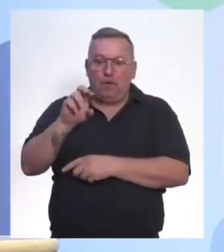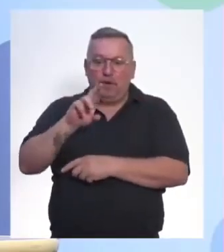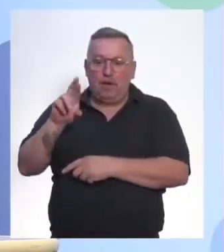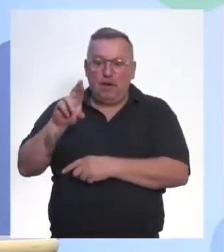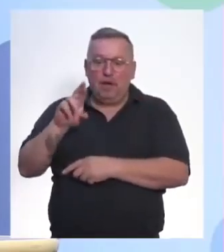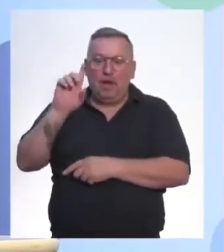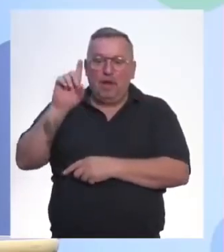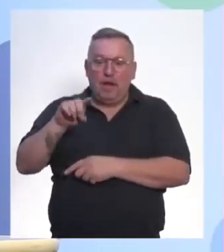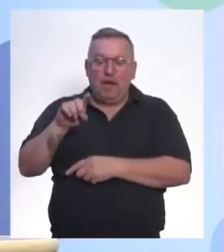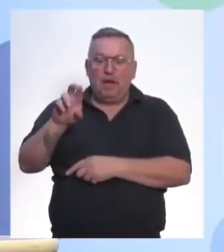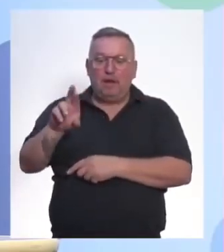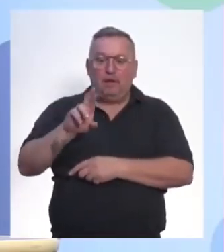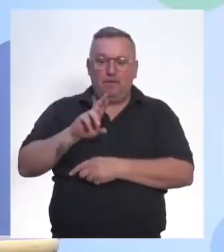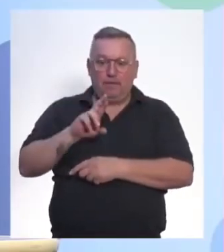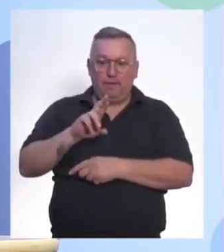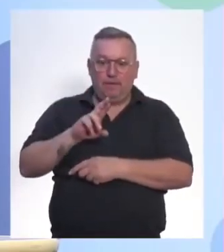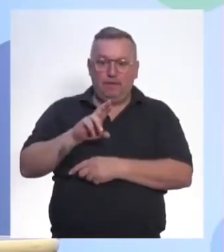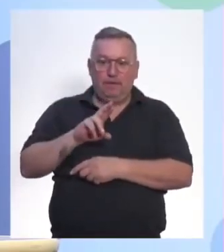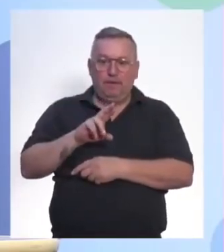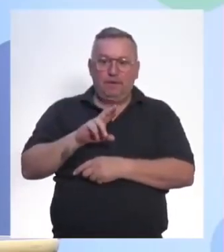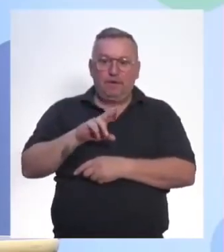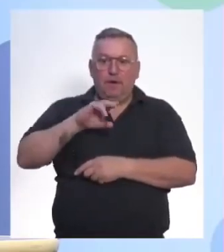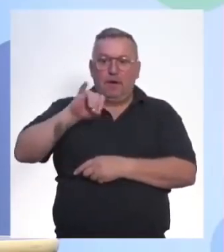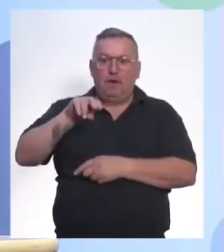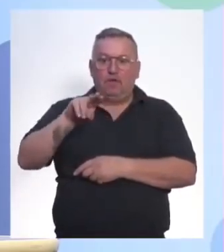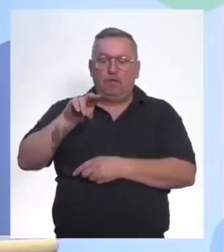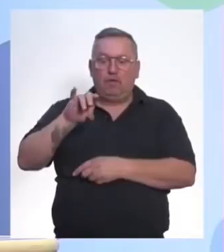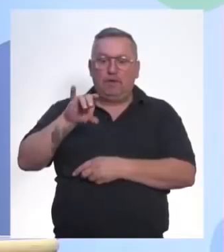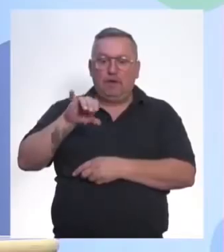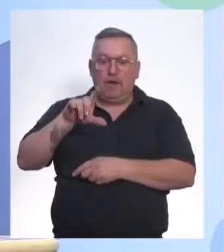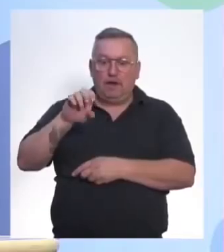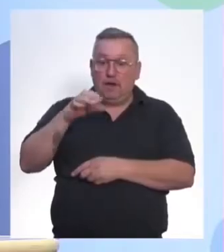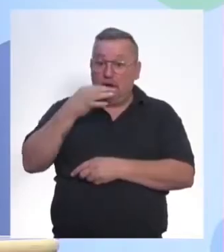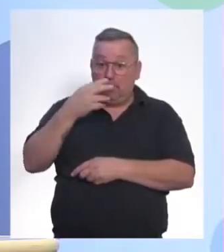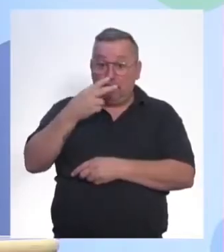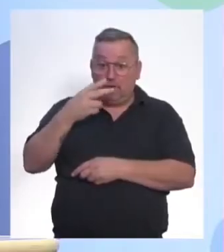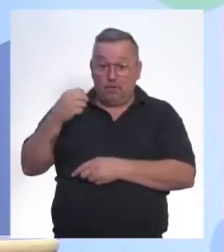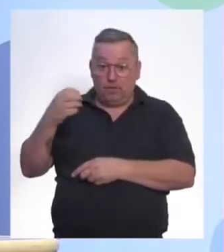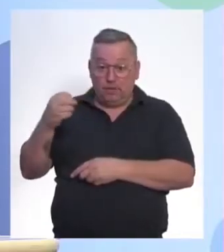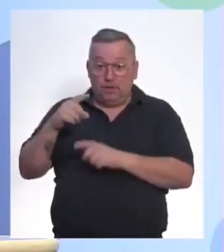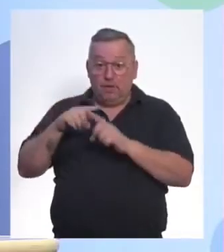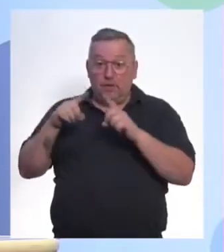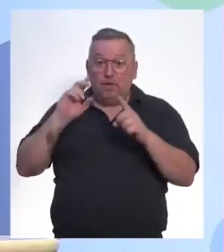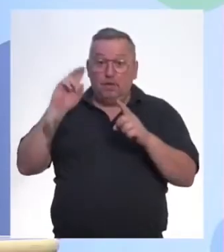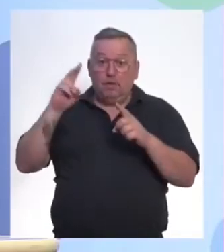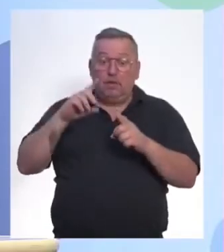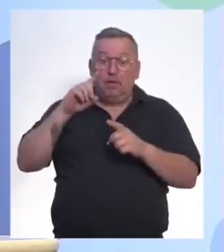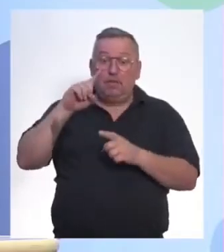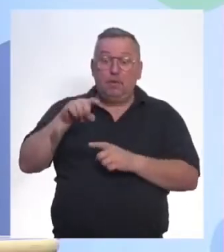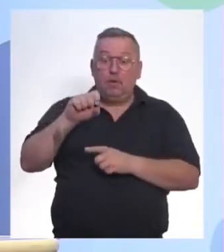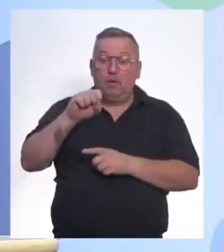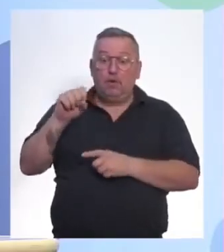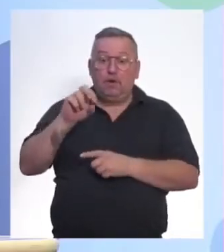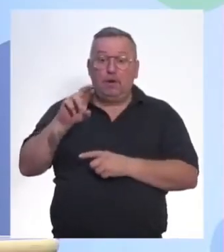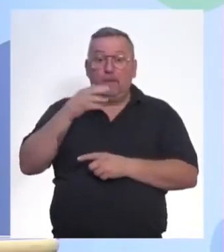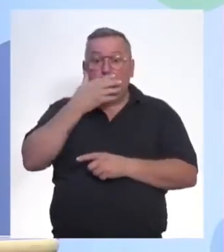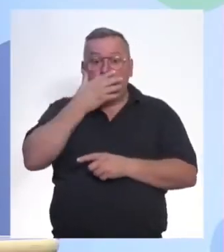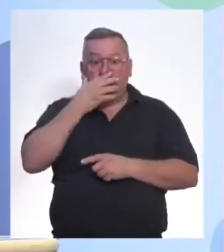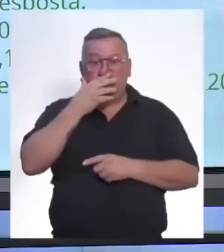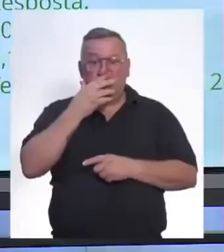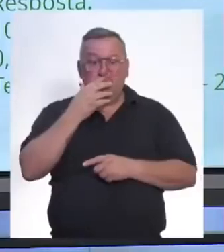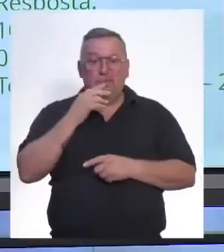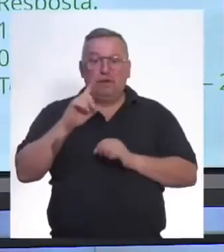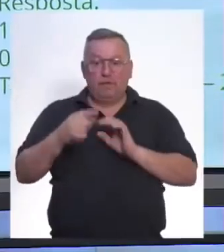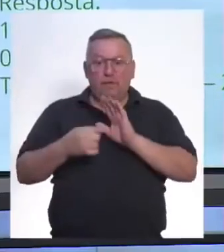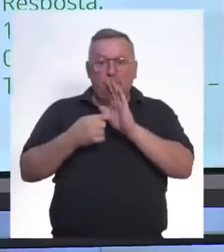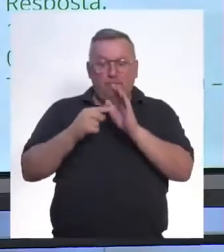R$1.800 é a resposta. A Jussiele, ela acha que é 200, mas o restante que eu olhei, R$1.800. Bom, vai